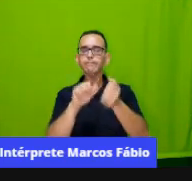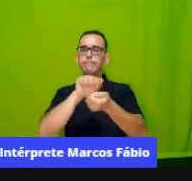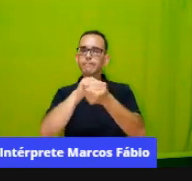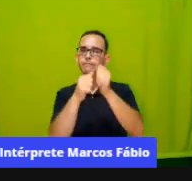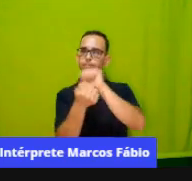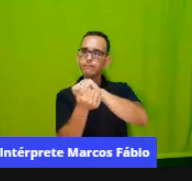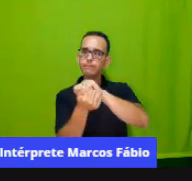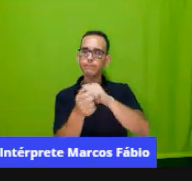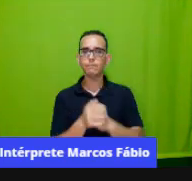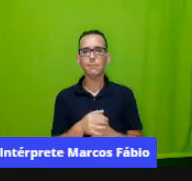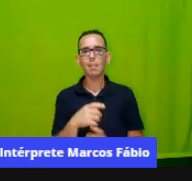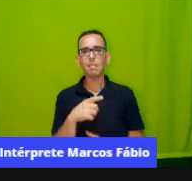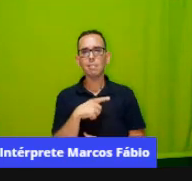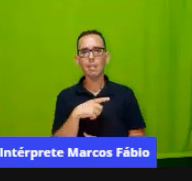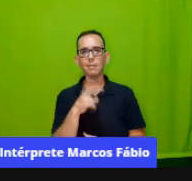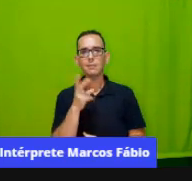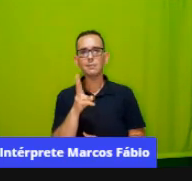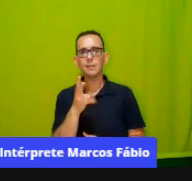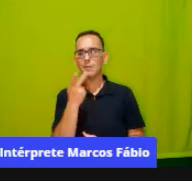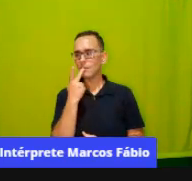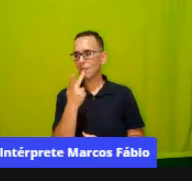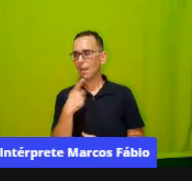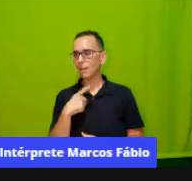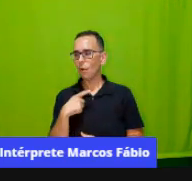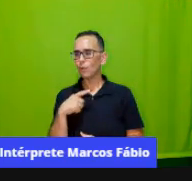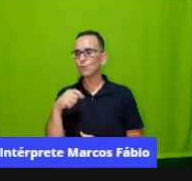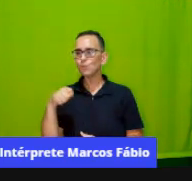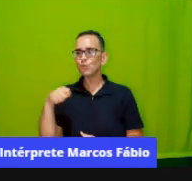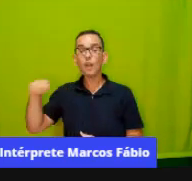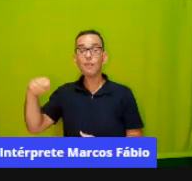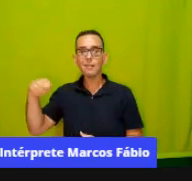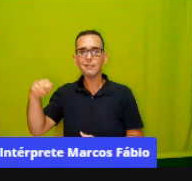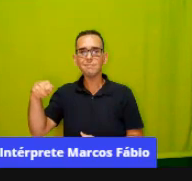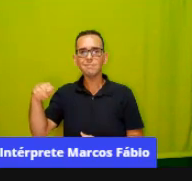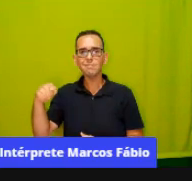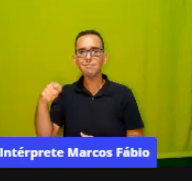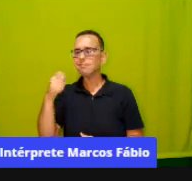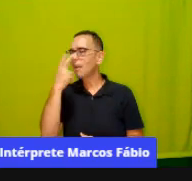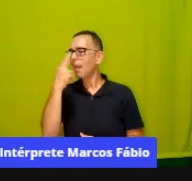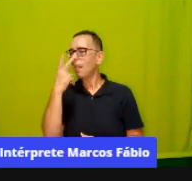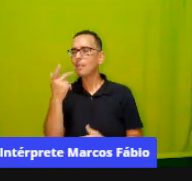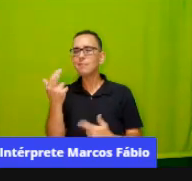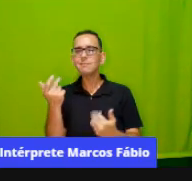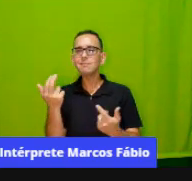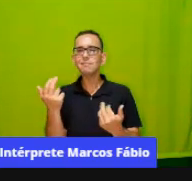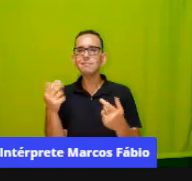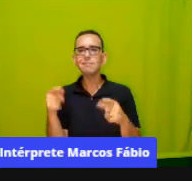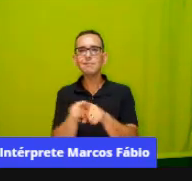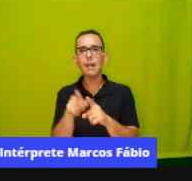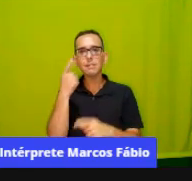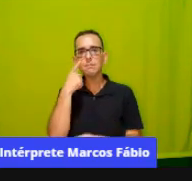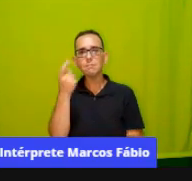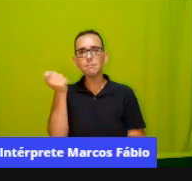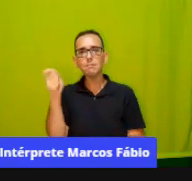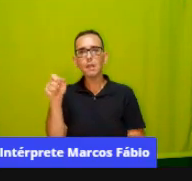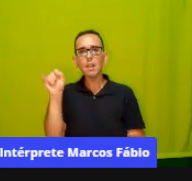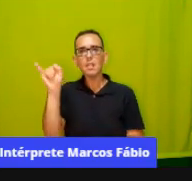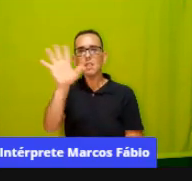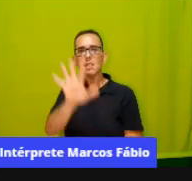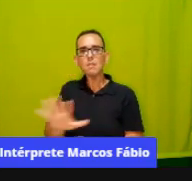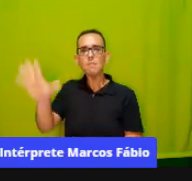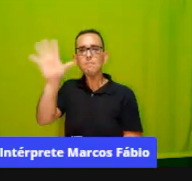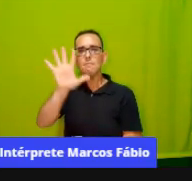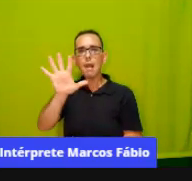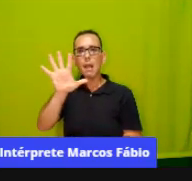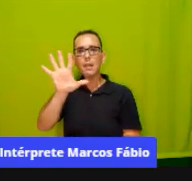Aí a gente vai mostrar um pouquinho de comunicação alternativa, né? Eu sempre falo para a Carol que eu gosto muito do chaveirinho, porque eu acho ele